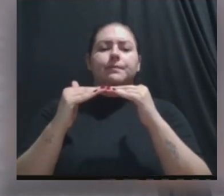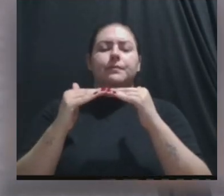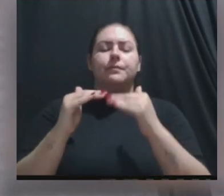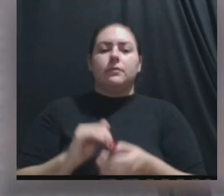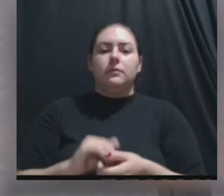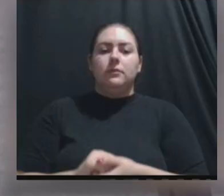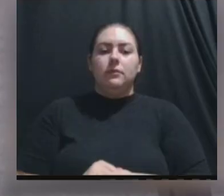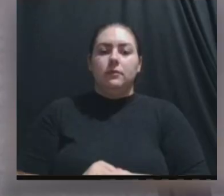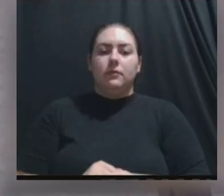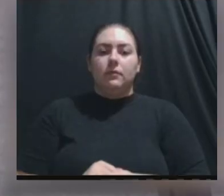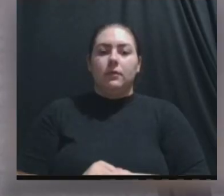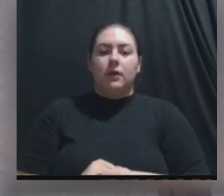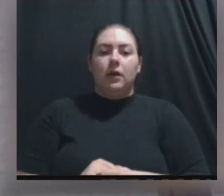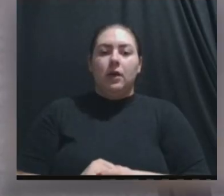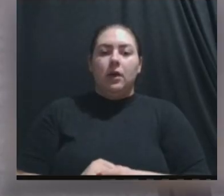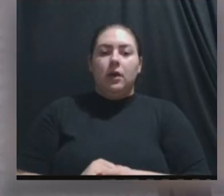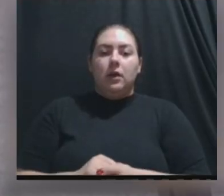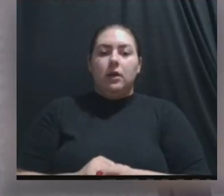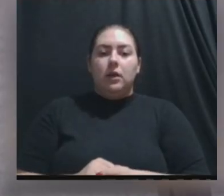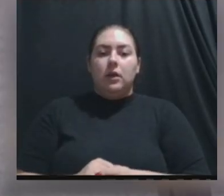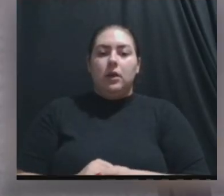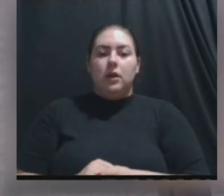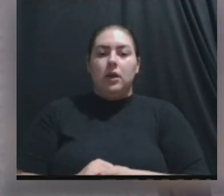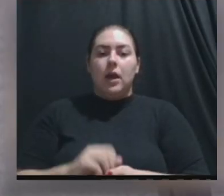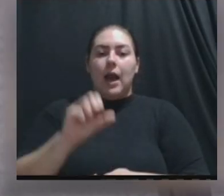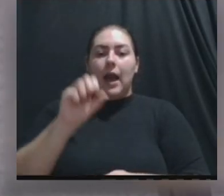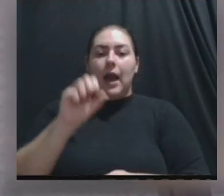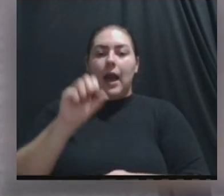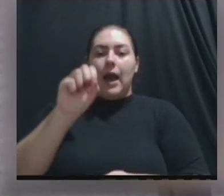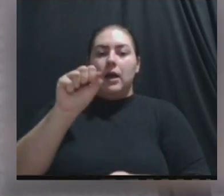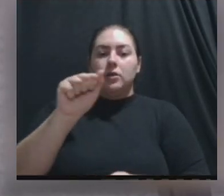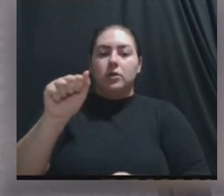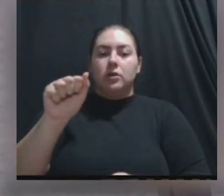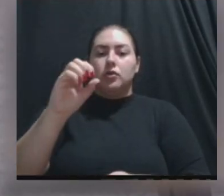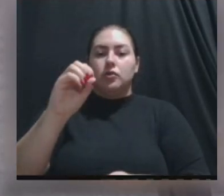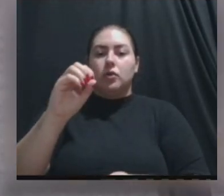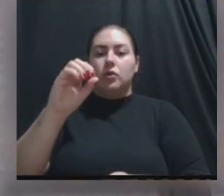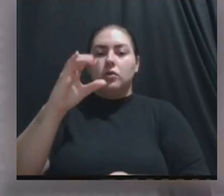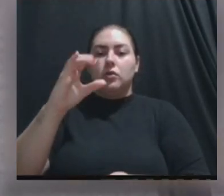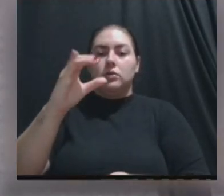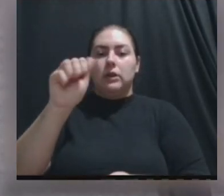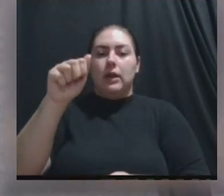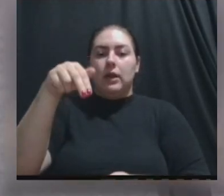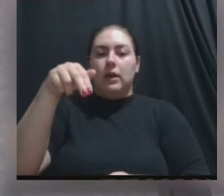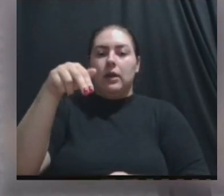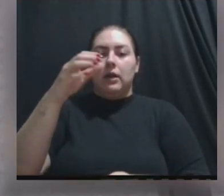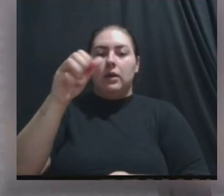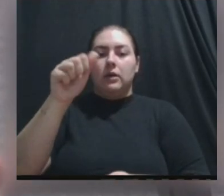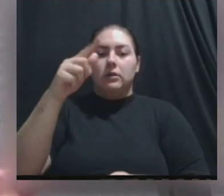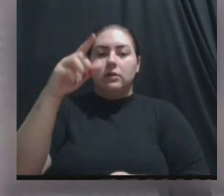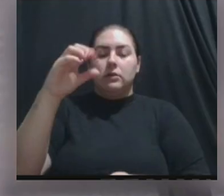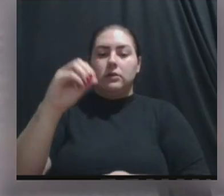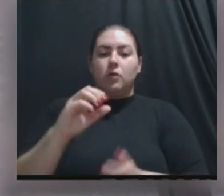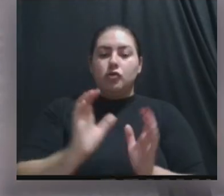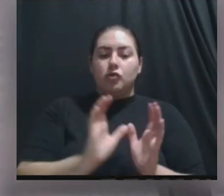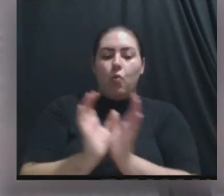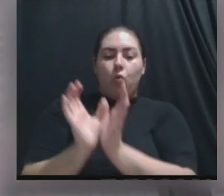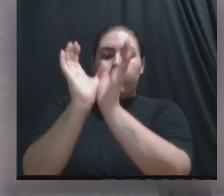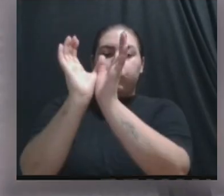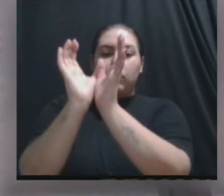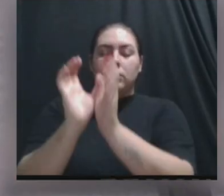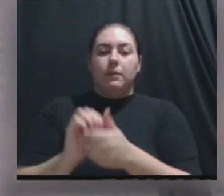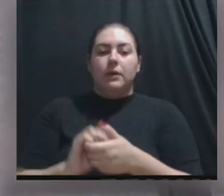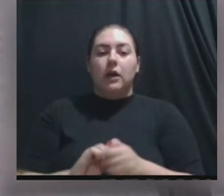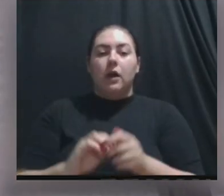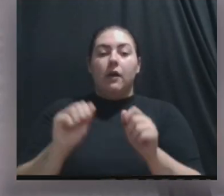Expedicionários Campineiros, ela tem a todo ano feito ações nessa semana que envolve o dia 8